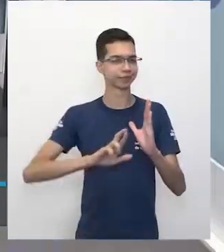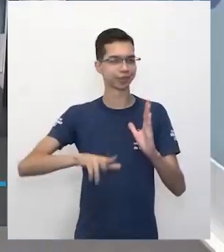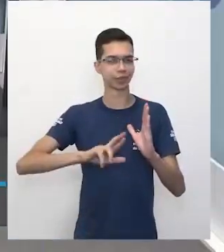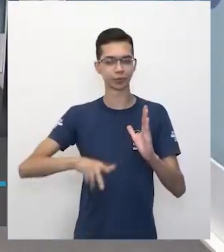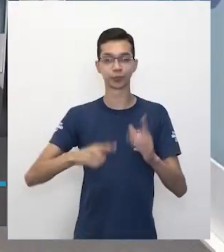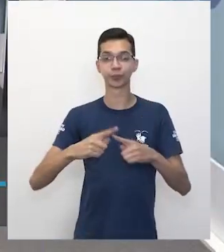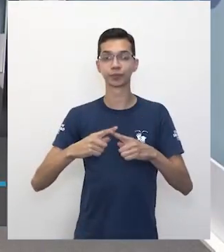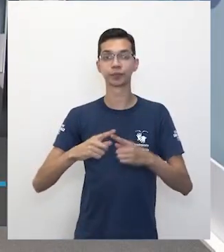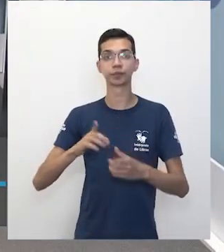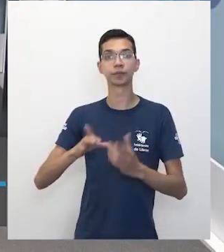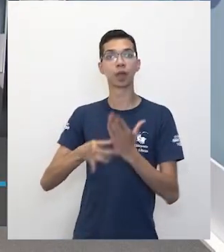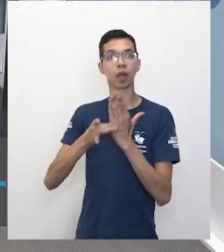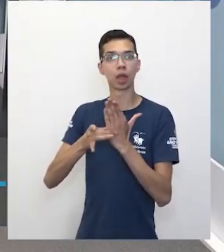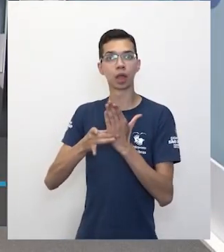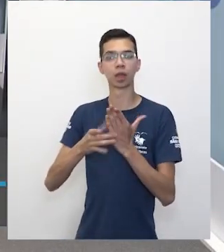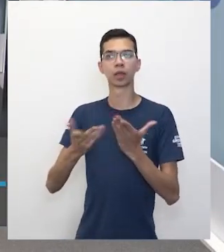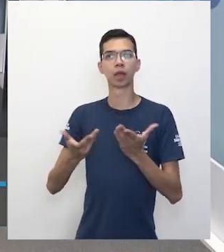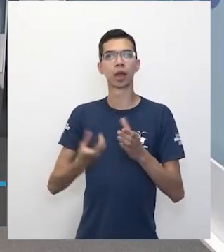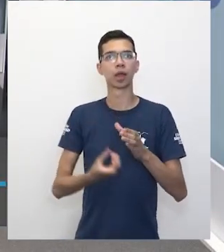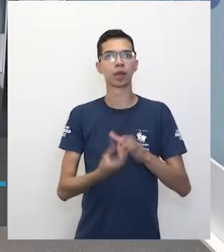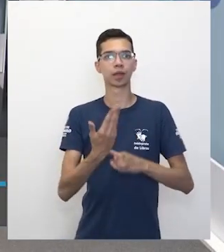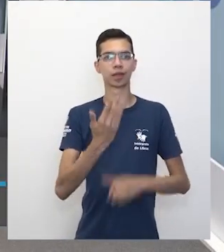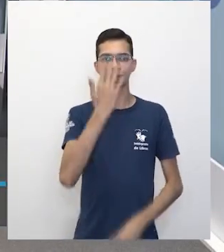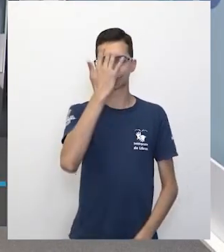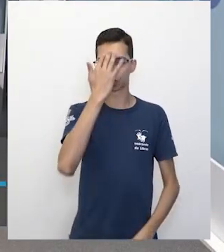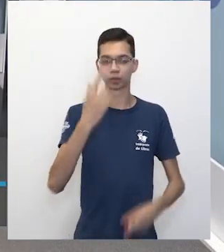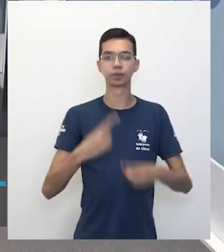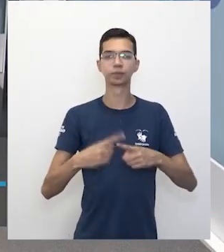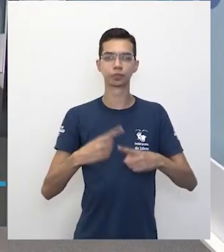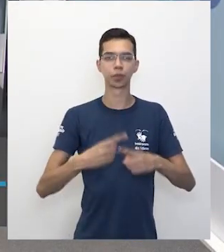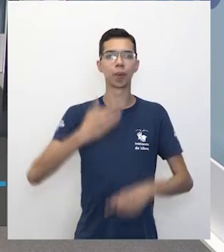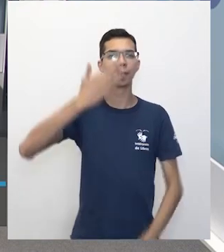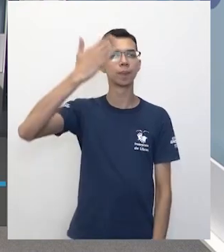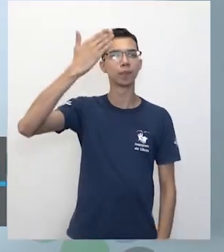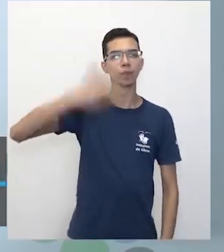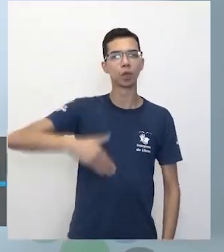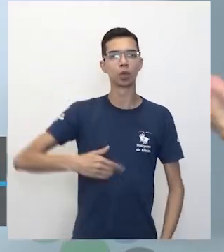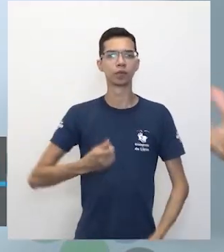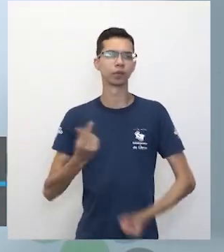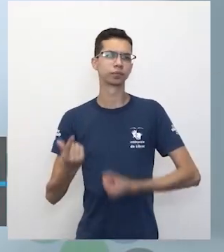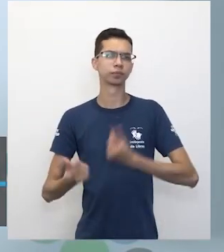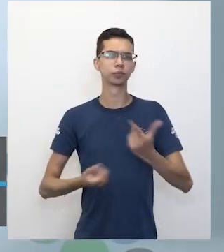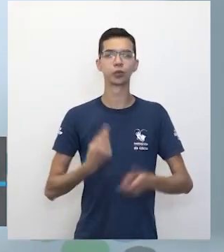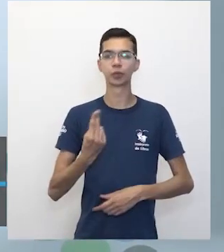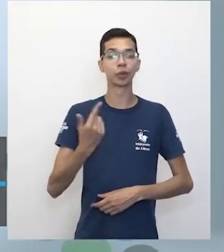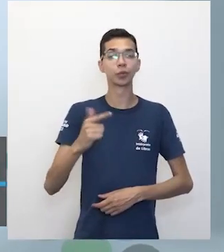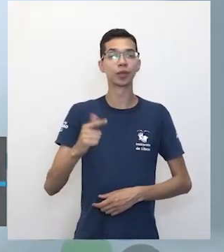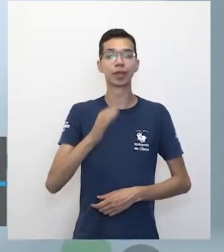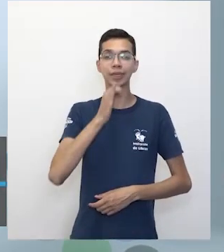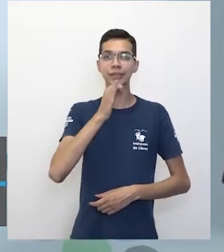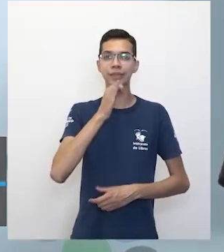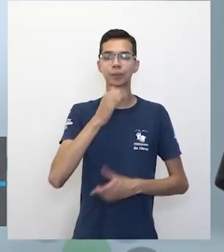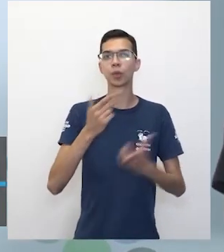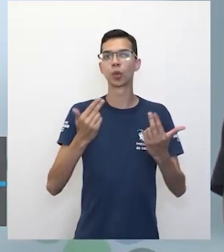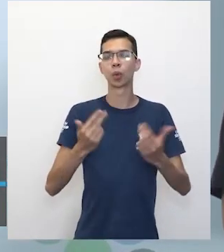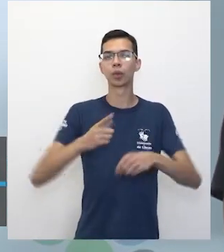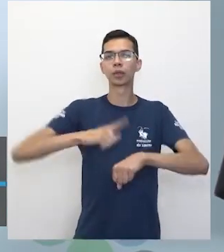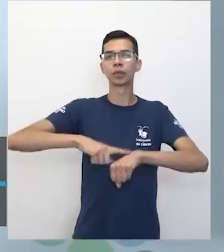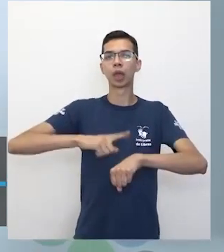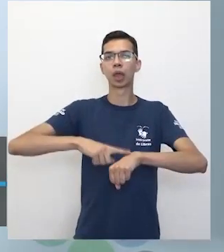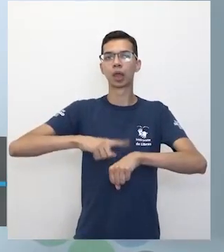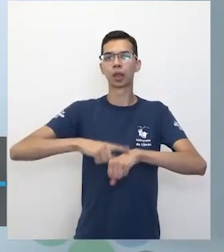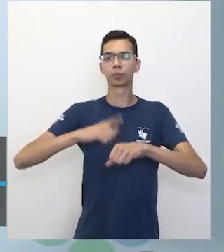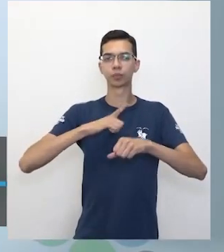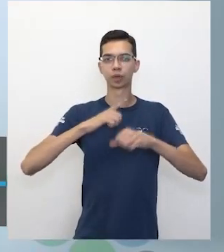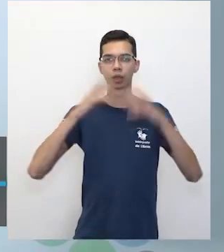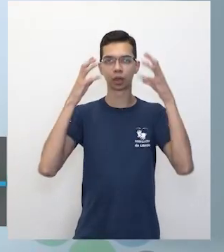e assim a gente vai montando a teoria. Porque a gente não consegue comprovar algumas coisas. Não tem uma máquina do tempo para voltar lá e ver, olha, foi assim, outro.